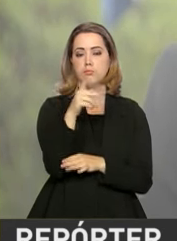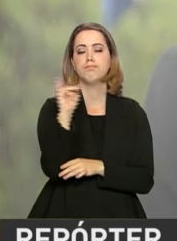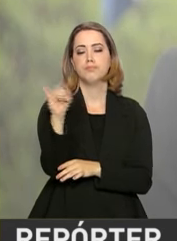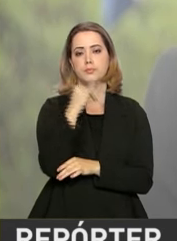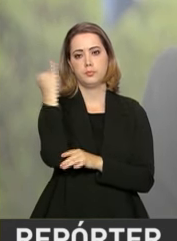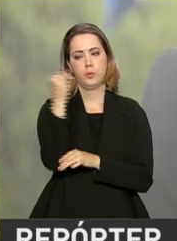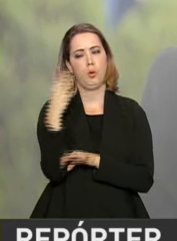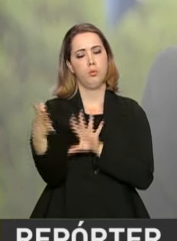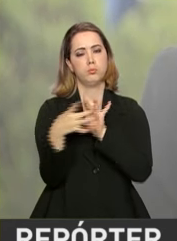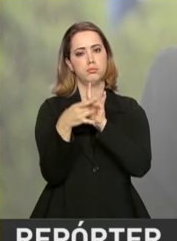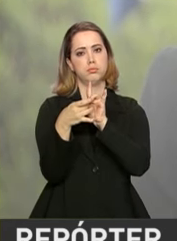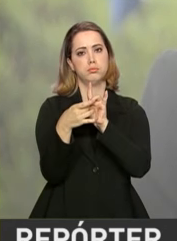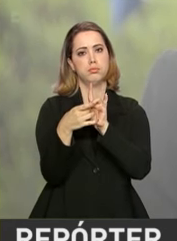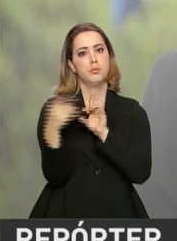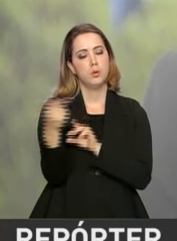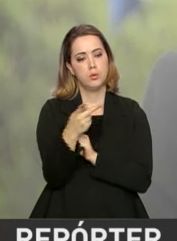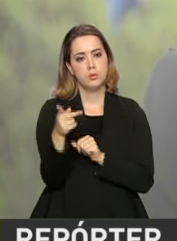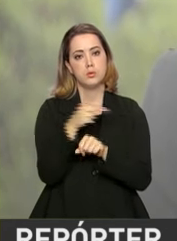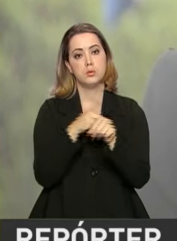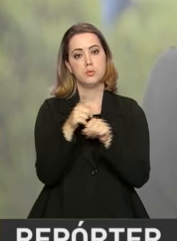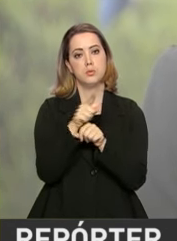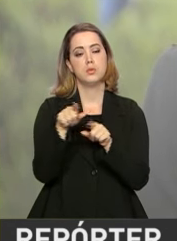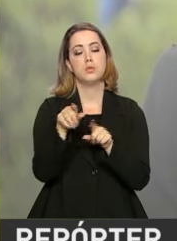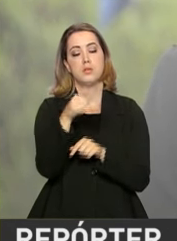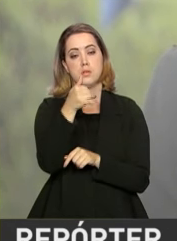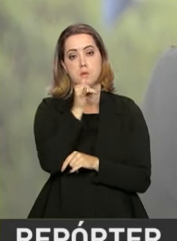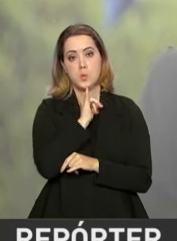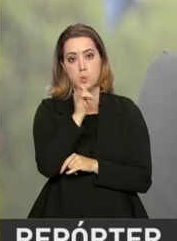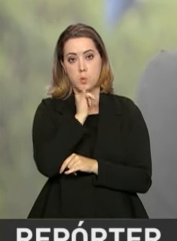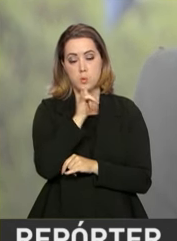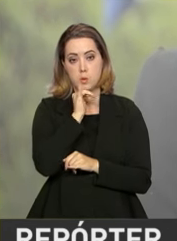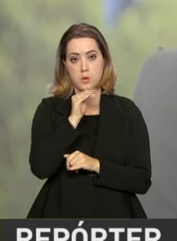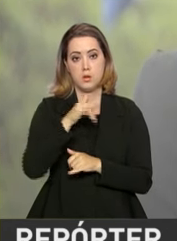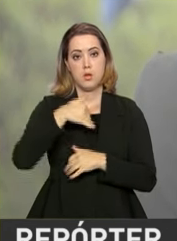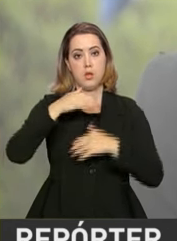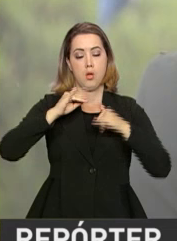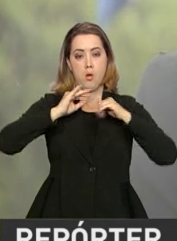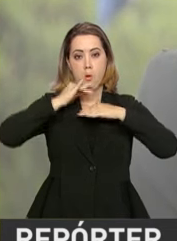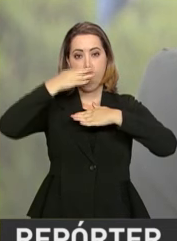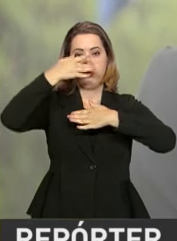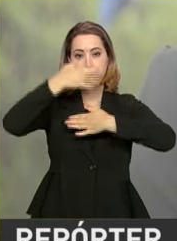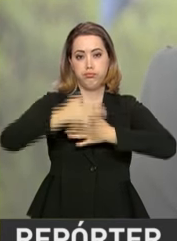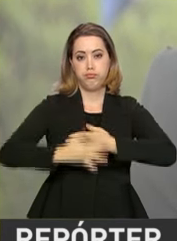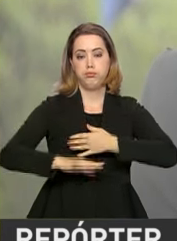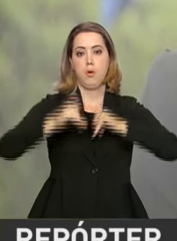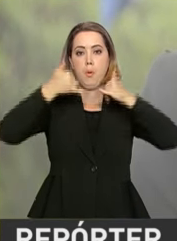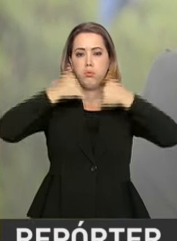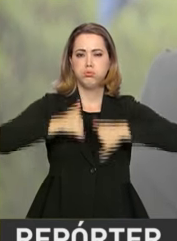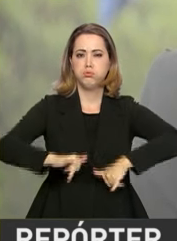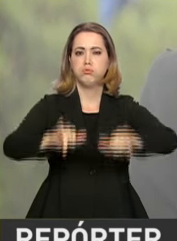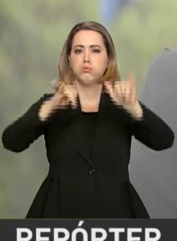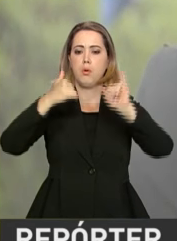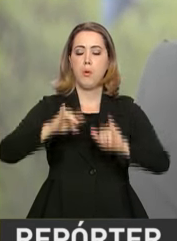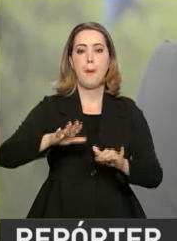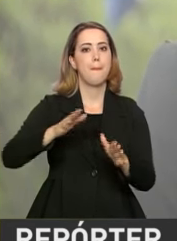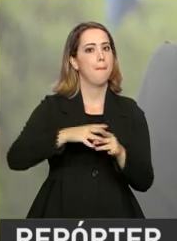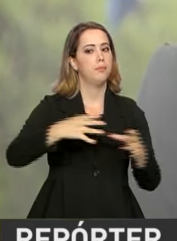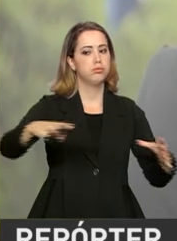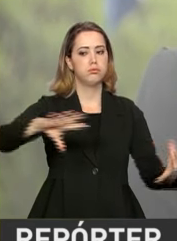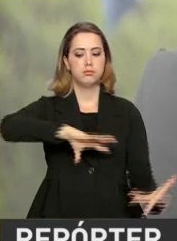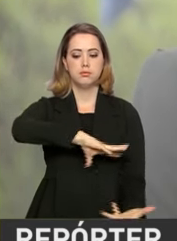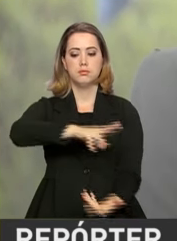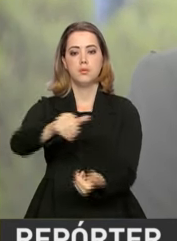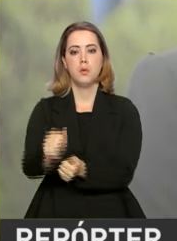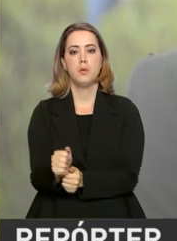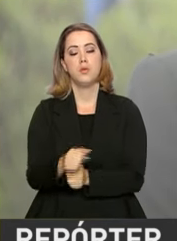políticos. Um dos exemplos dessa parceria é a usina binacional de Itaipu, a maior hidrelétrica do mundo em geração de energia. O Brasil